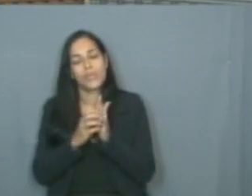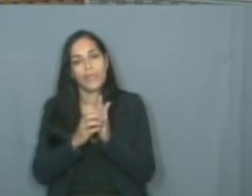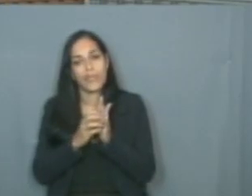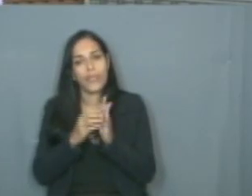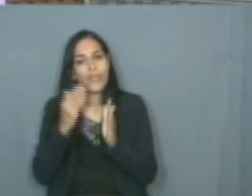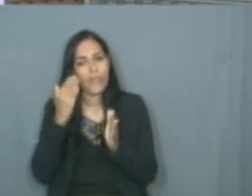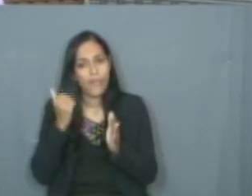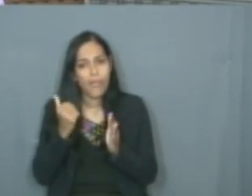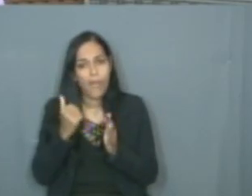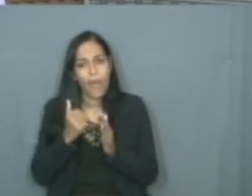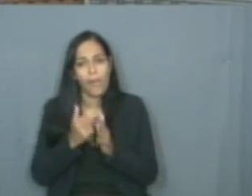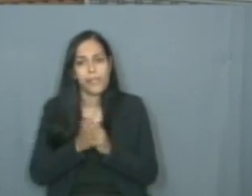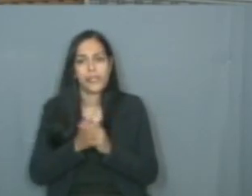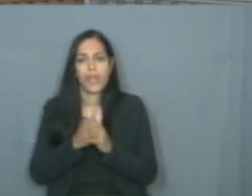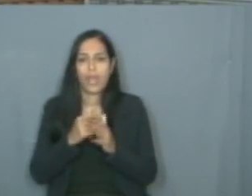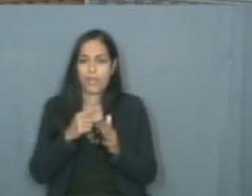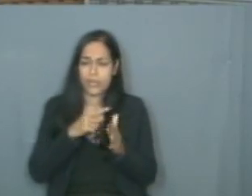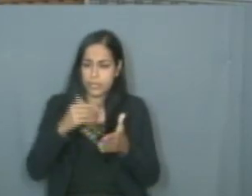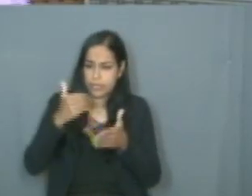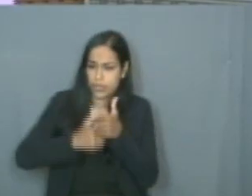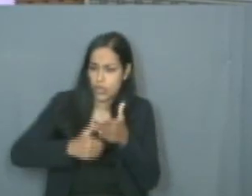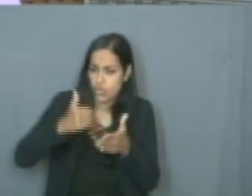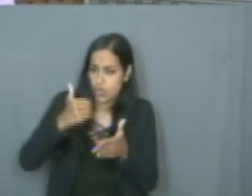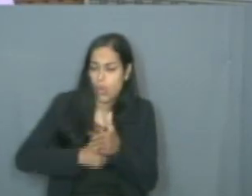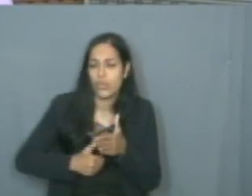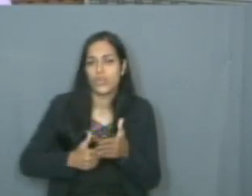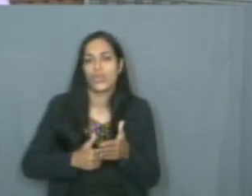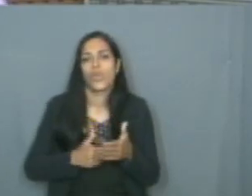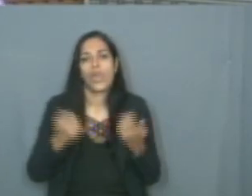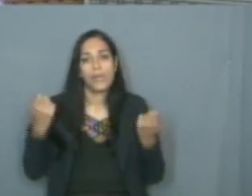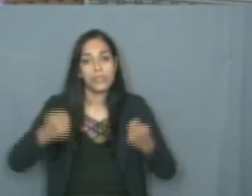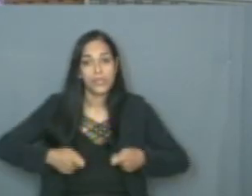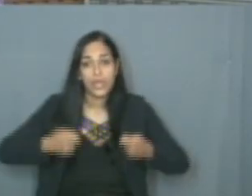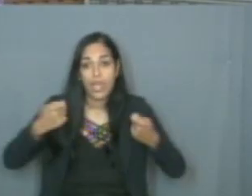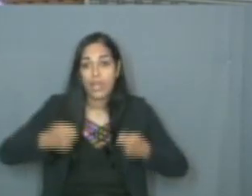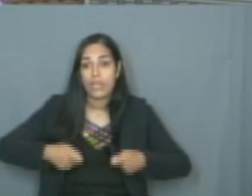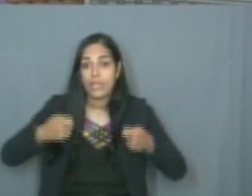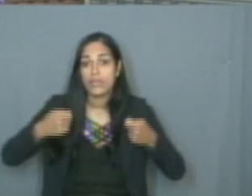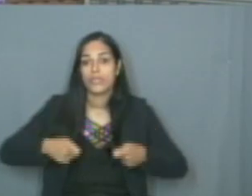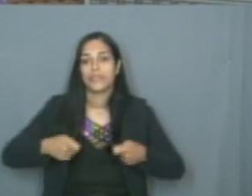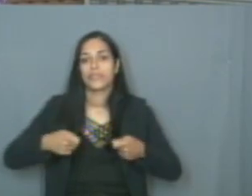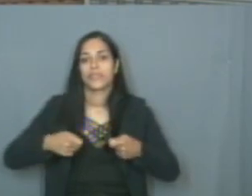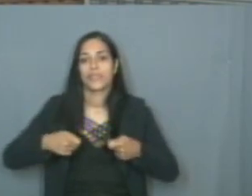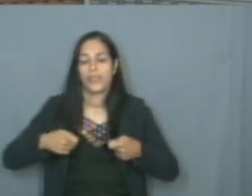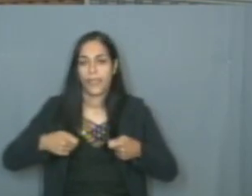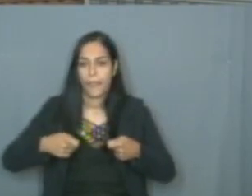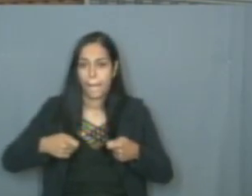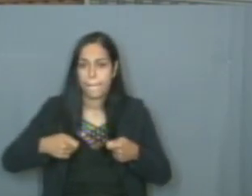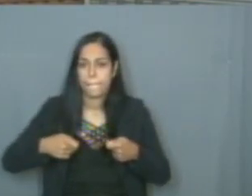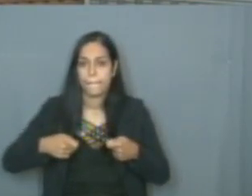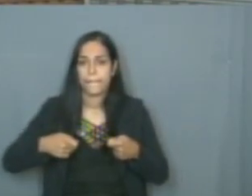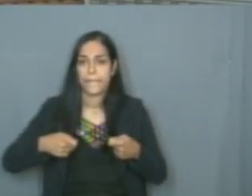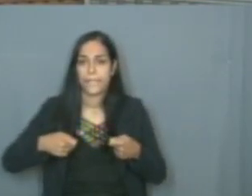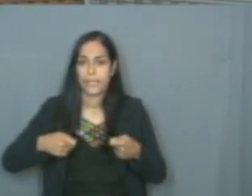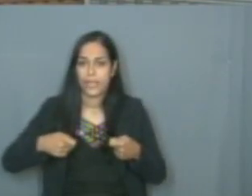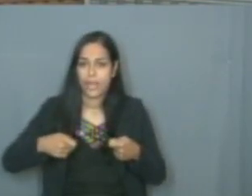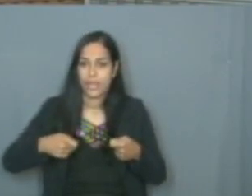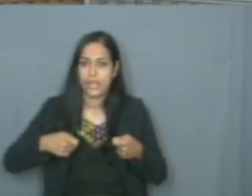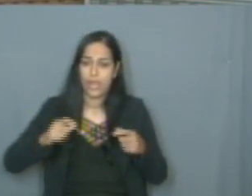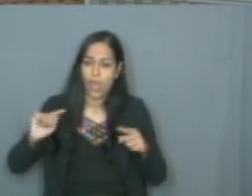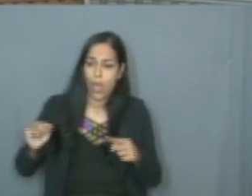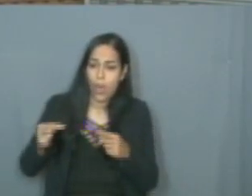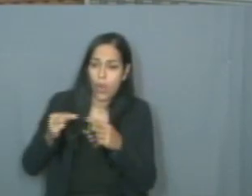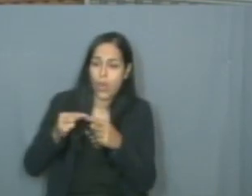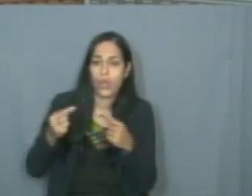e sabe que para ter algum desconto na nossa folha, é preciso que haja um acordo